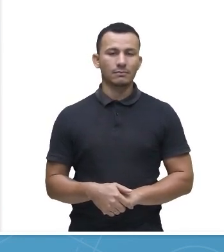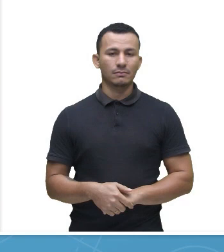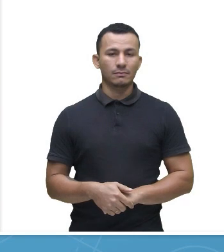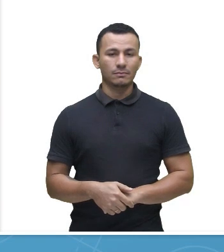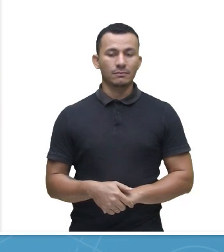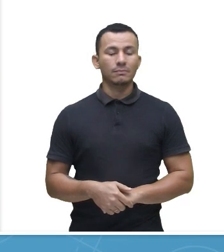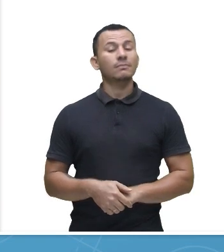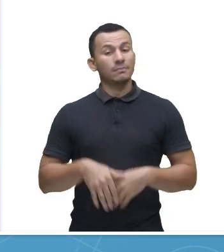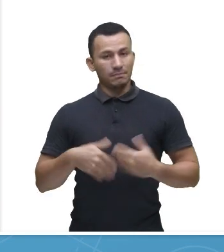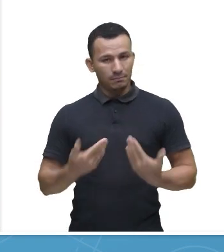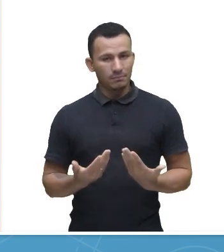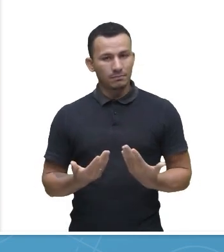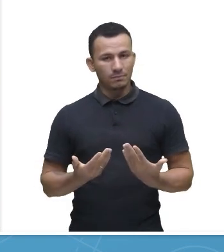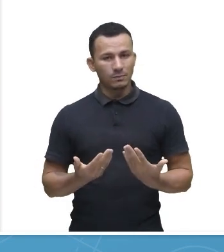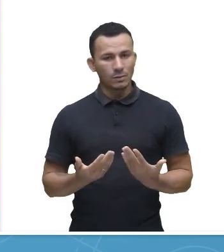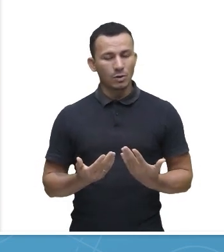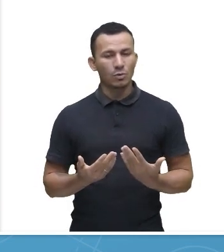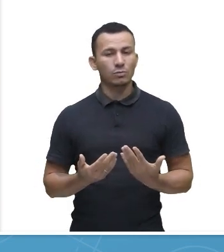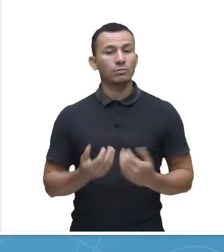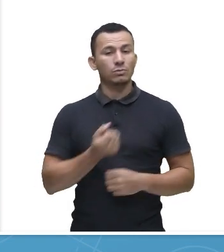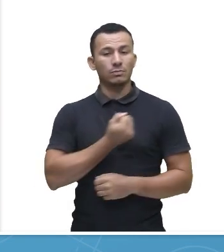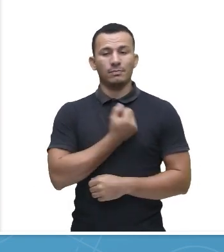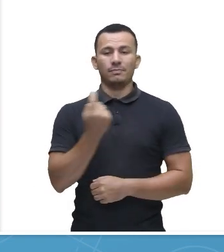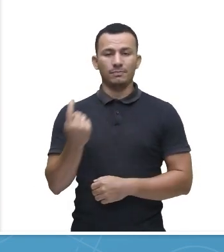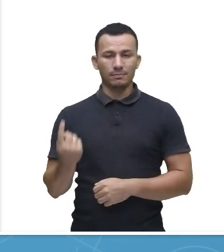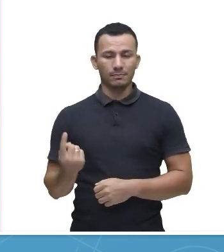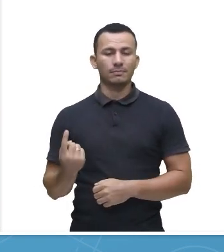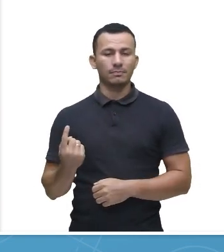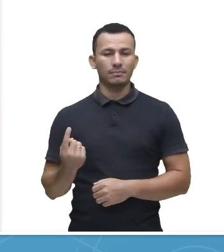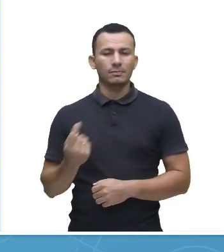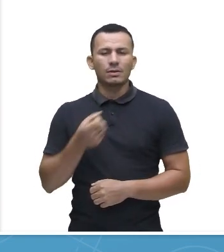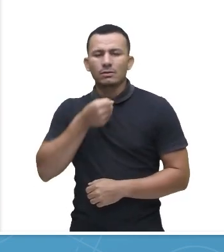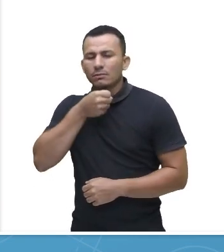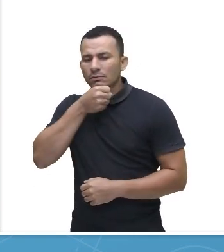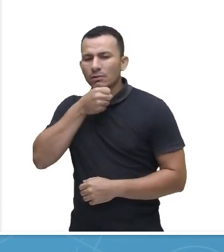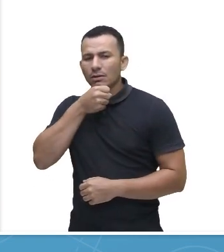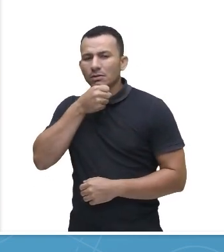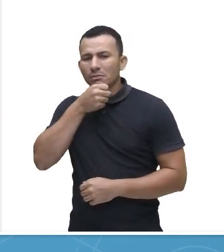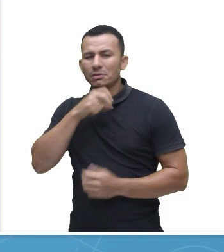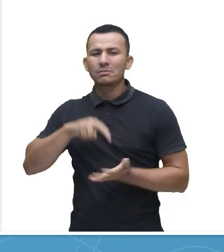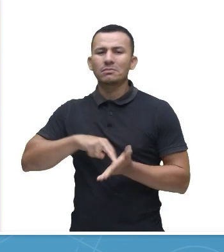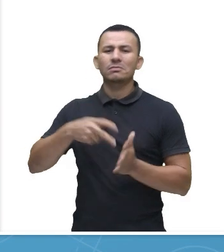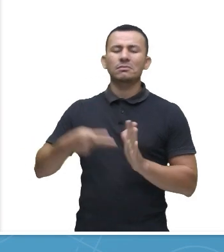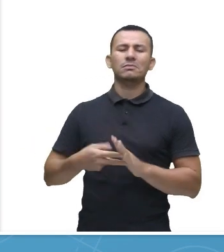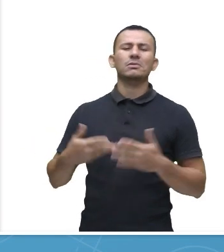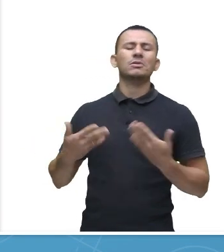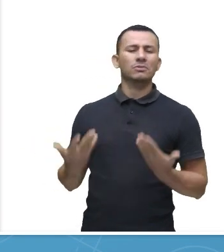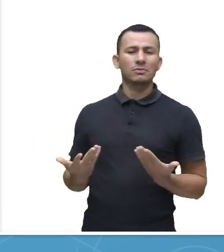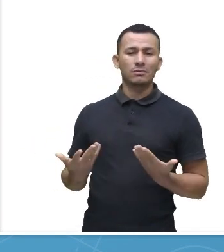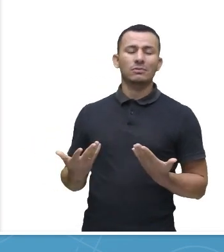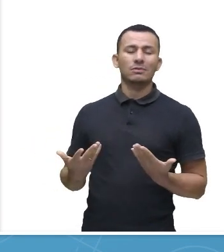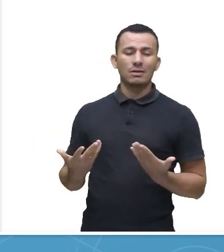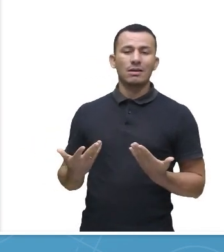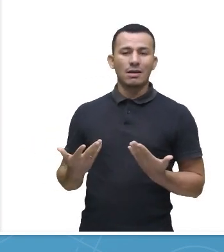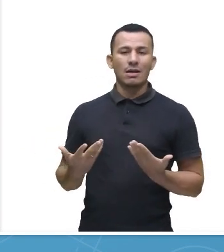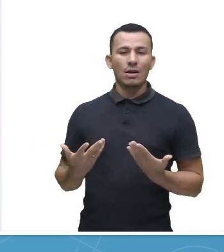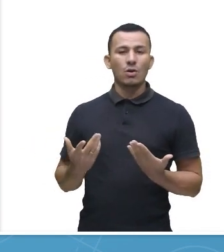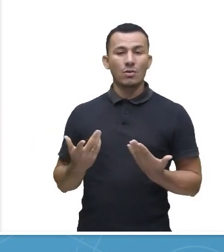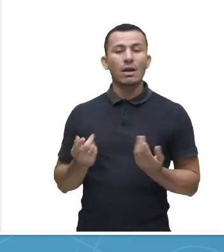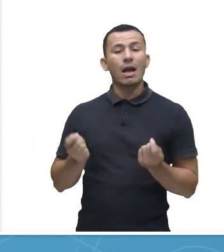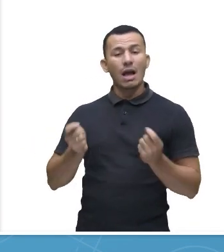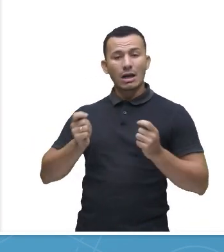Muito bem, pessoal. Então, começando aí com a questão número 1. O envelhecimento significa a perda da capacidade de